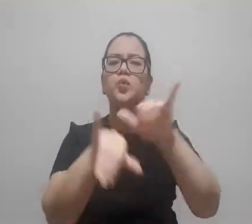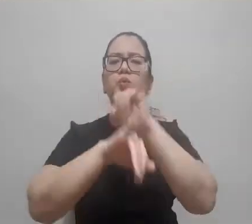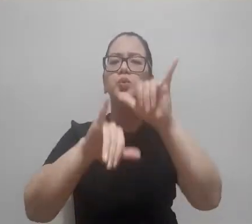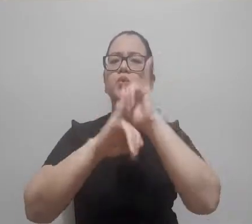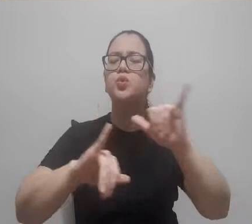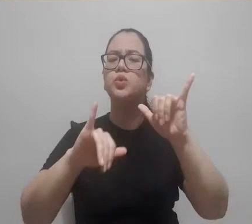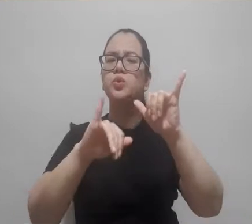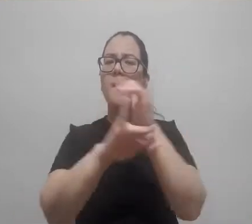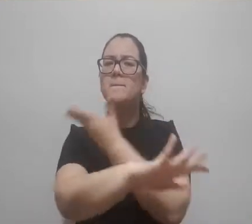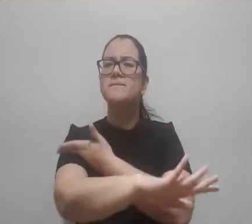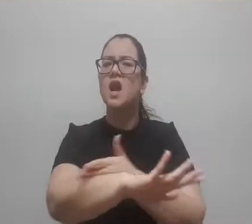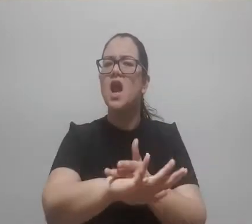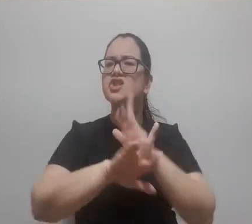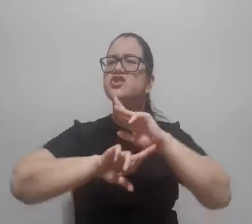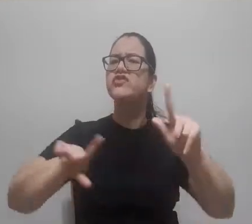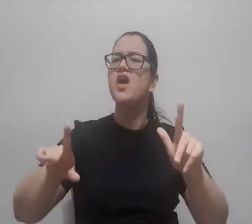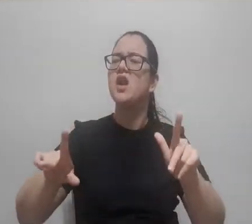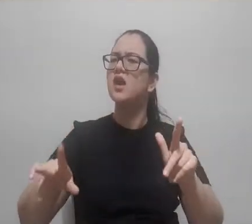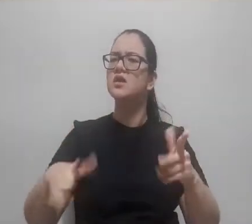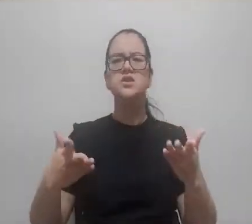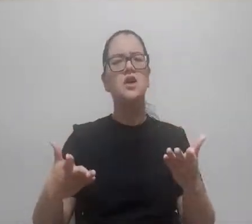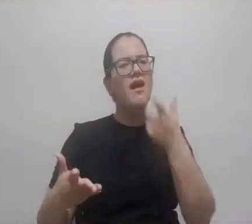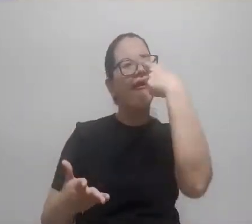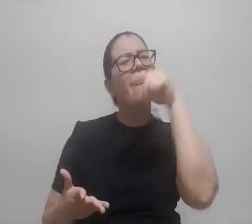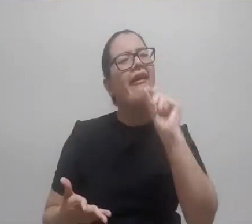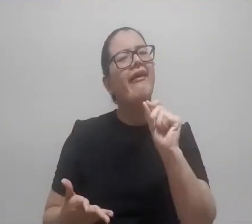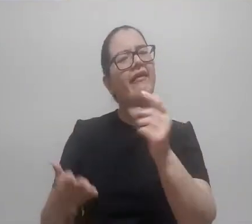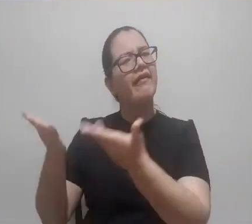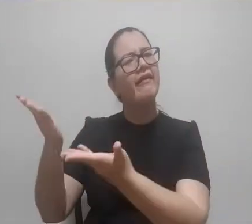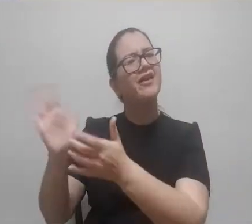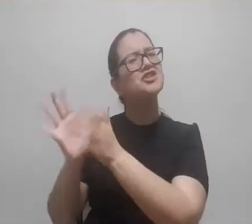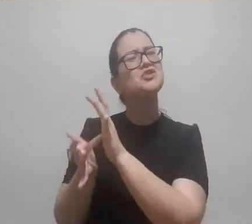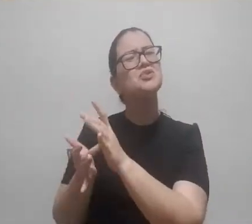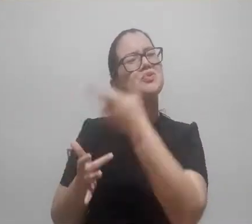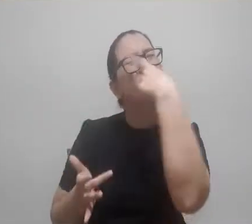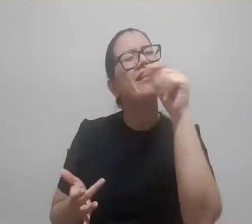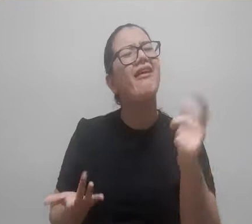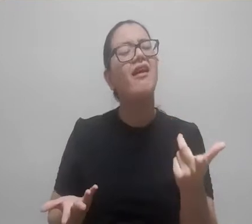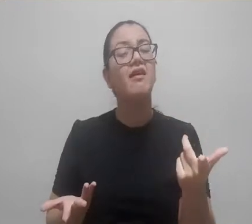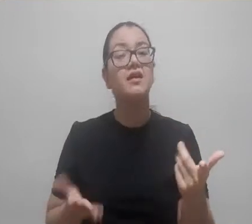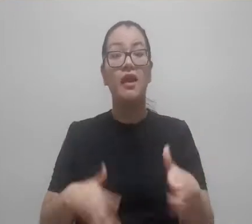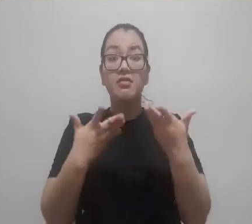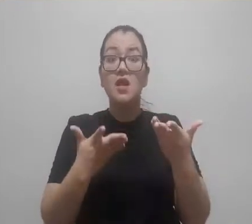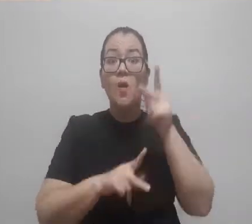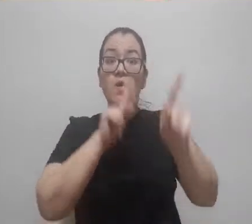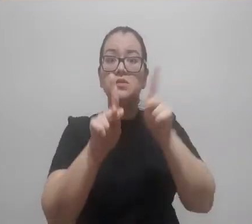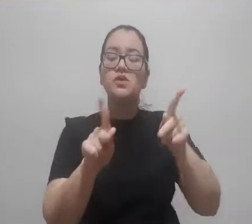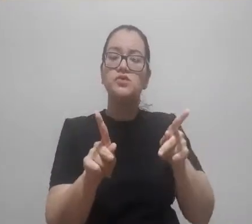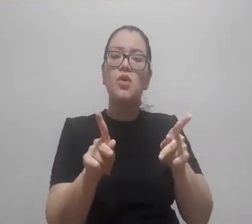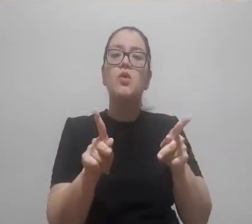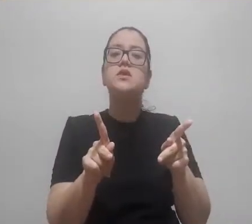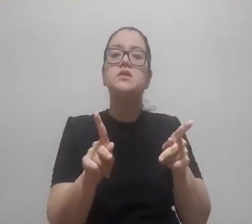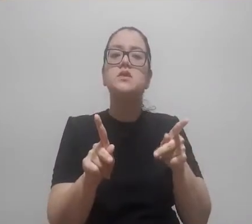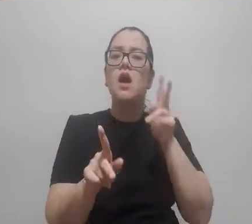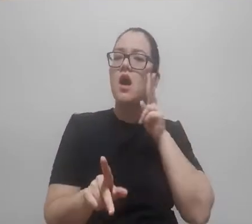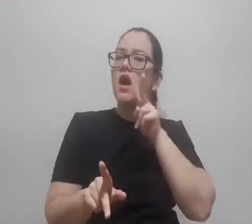prático diferente. Imagine, o povo de maneira em geral estava perplexo